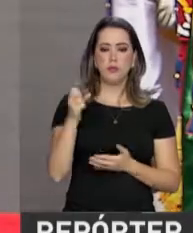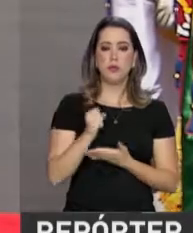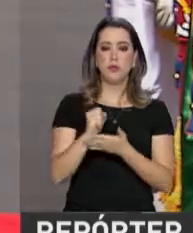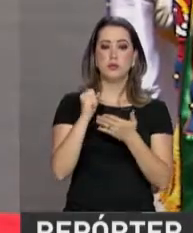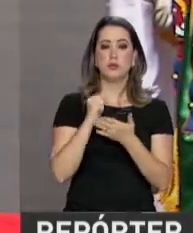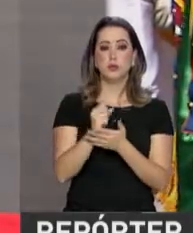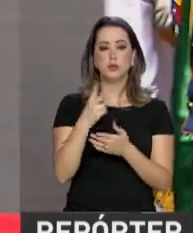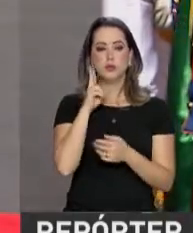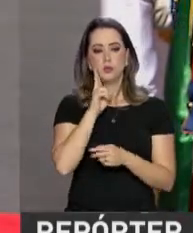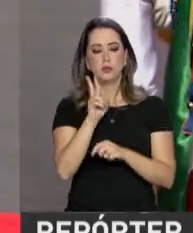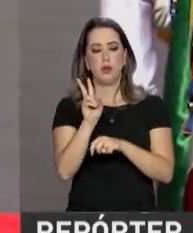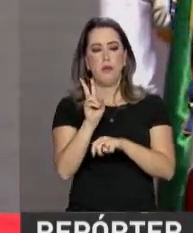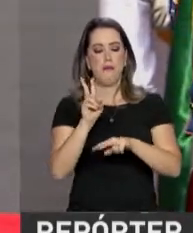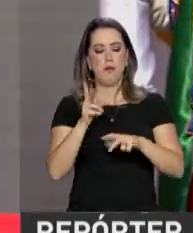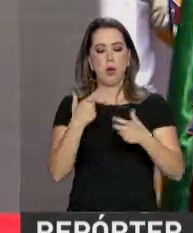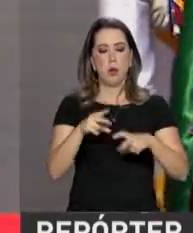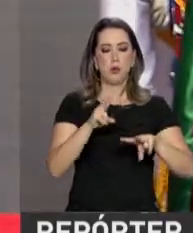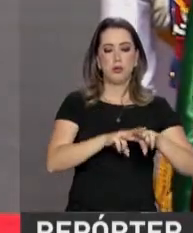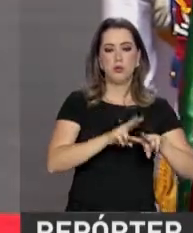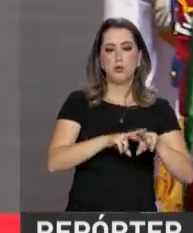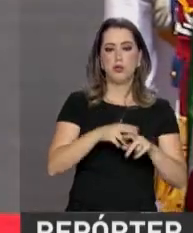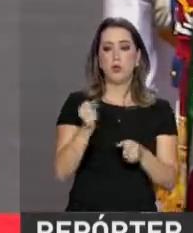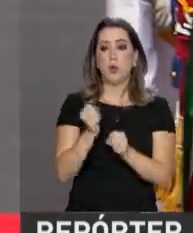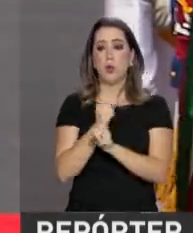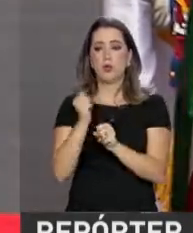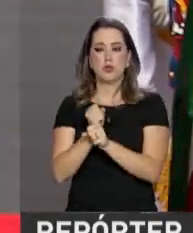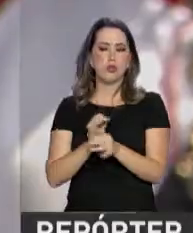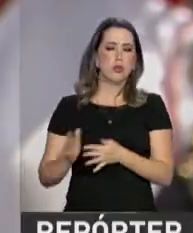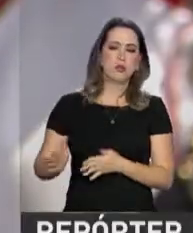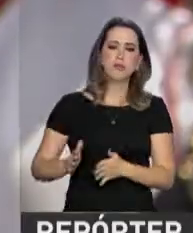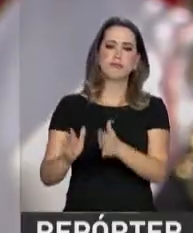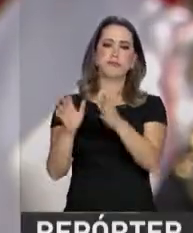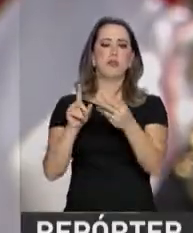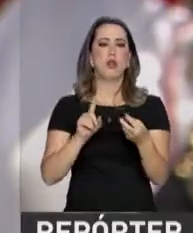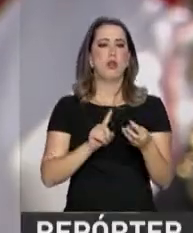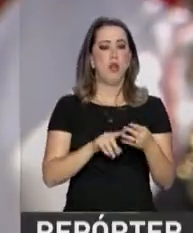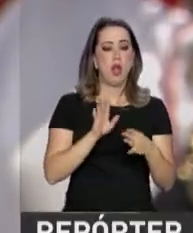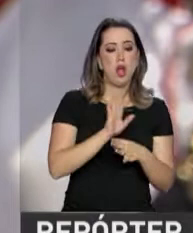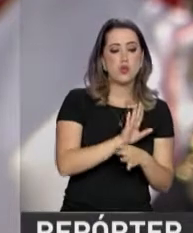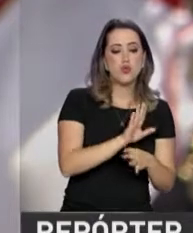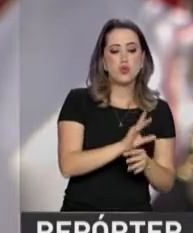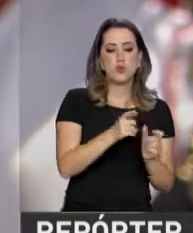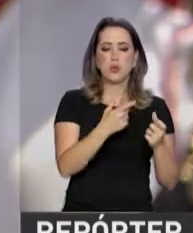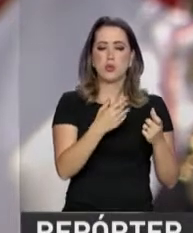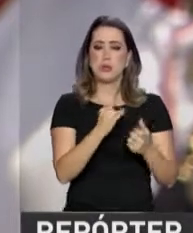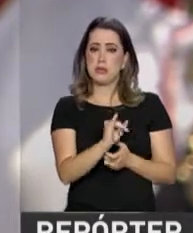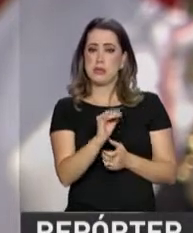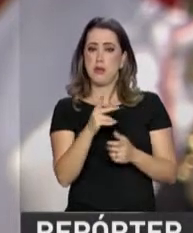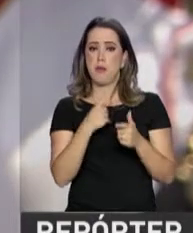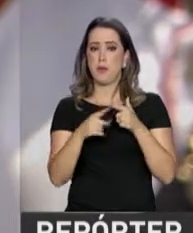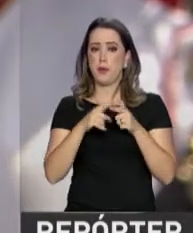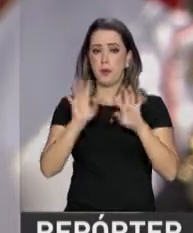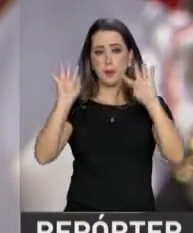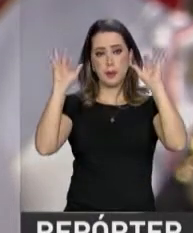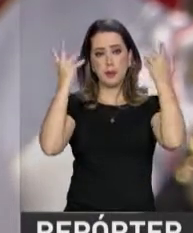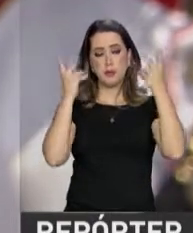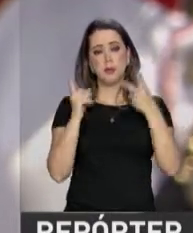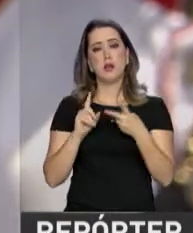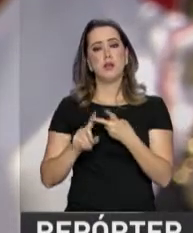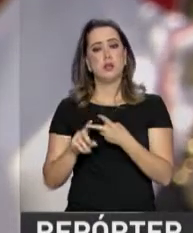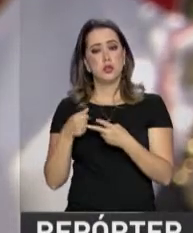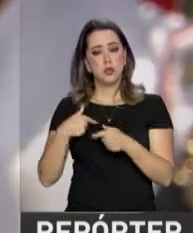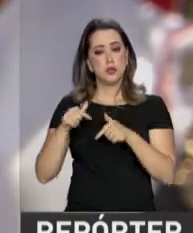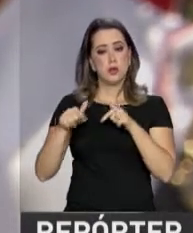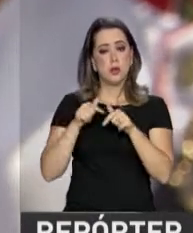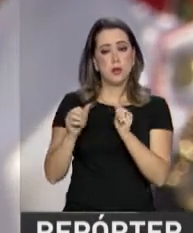Vistoria presídios, constrói e recupera vias de transporte, socorre atingidos por calamidades e participa de